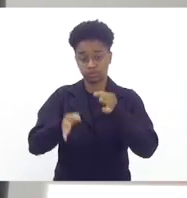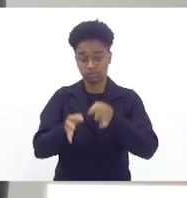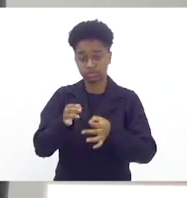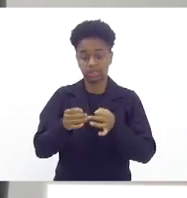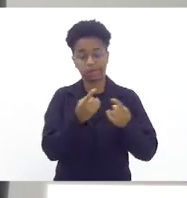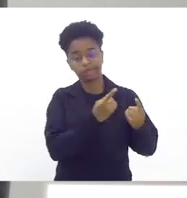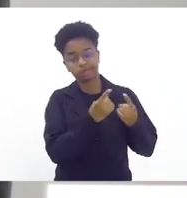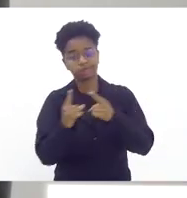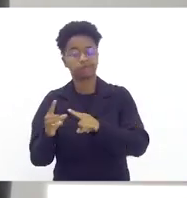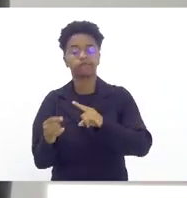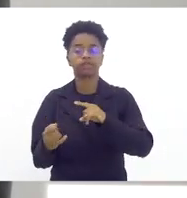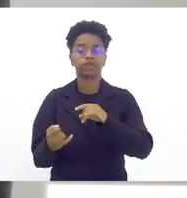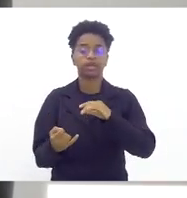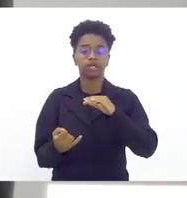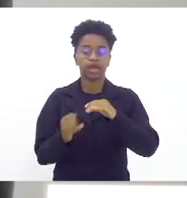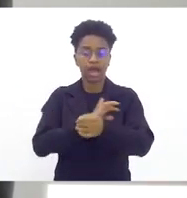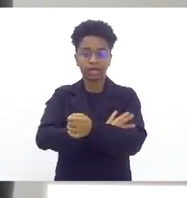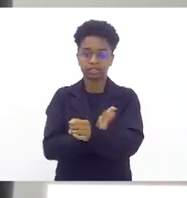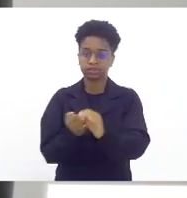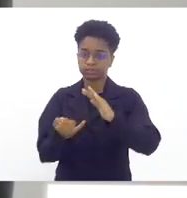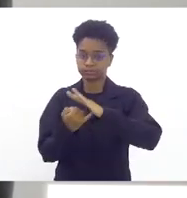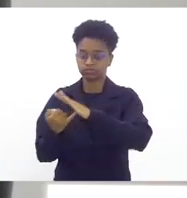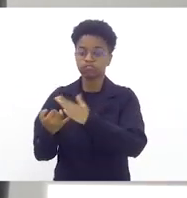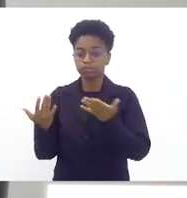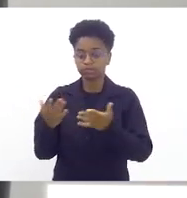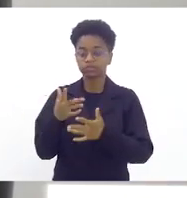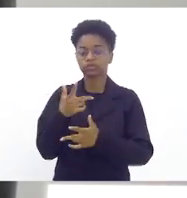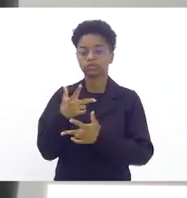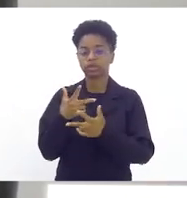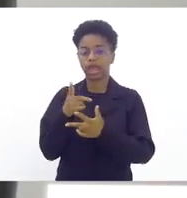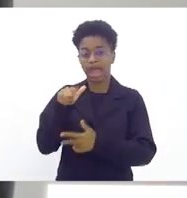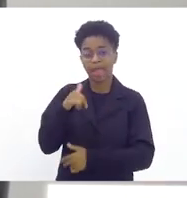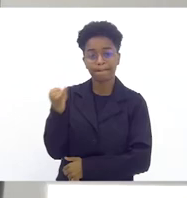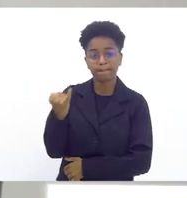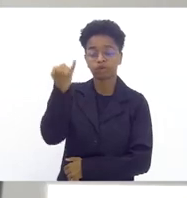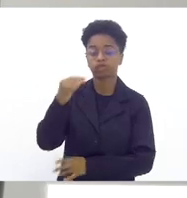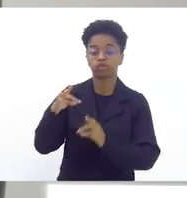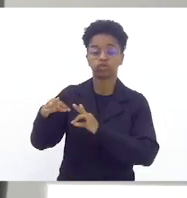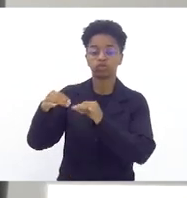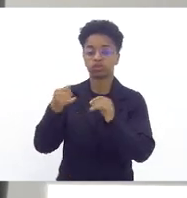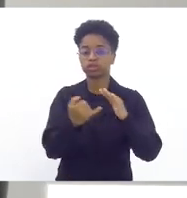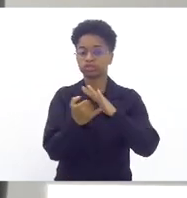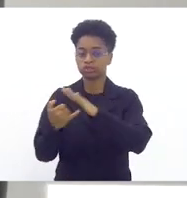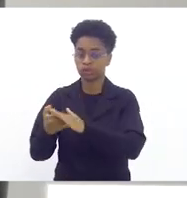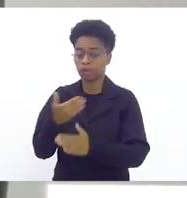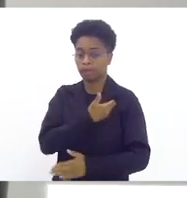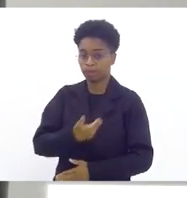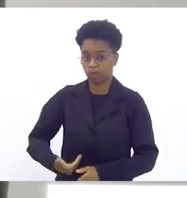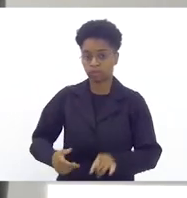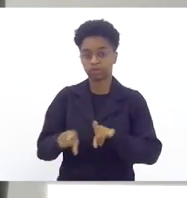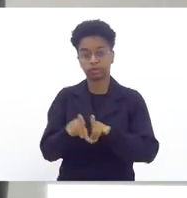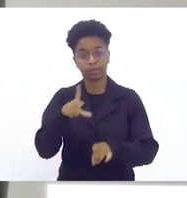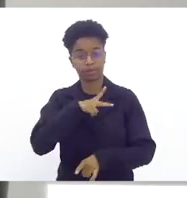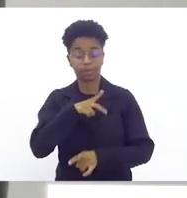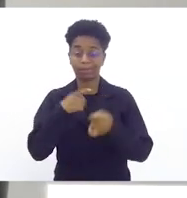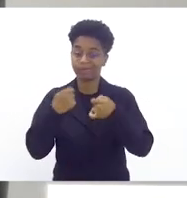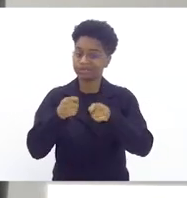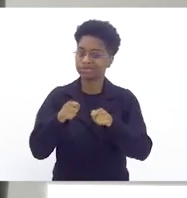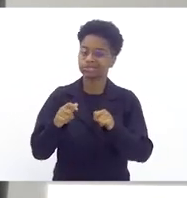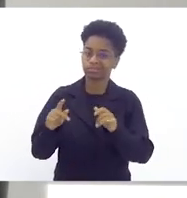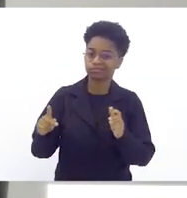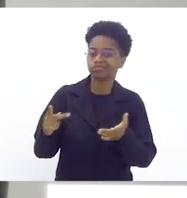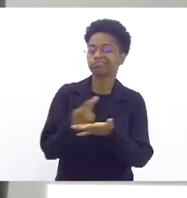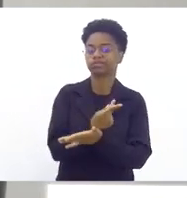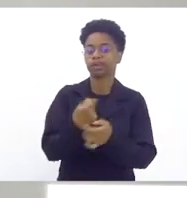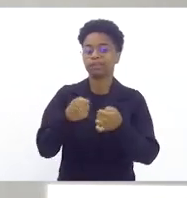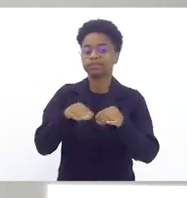Então, isso é um passo importante que todas as instituições públicas e privadas deveriam dar, porque, quando a